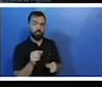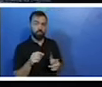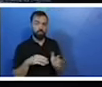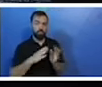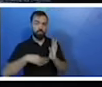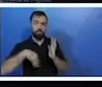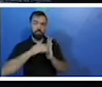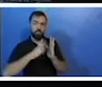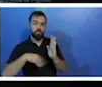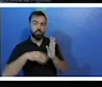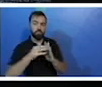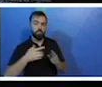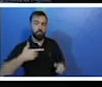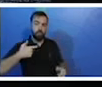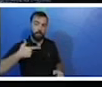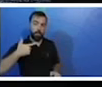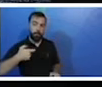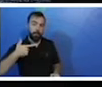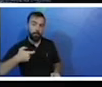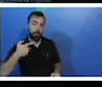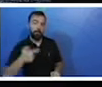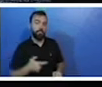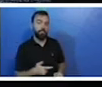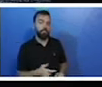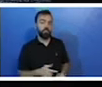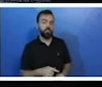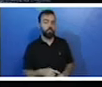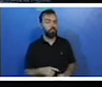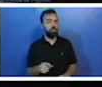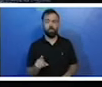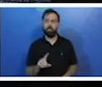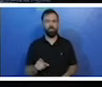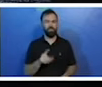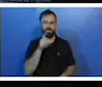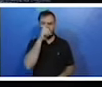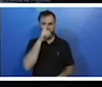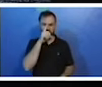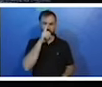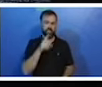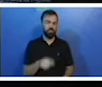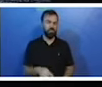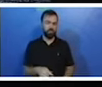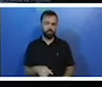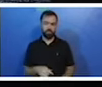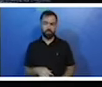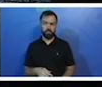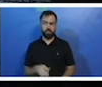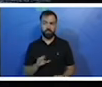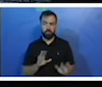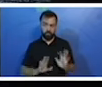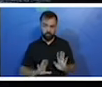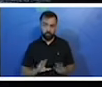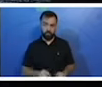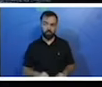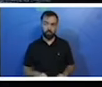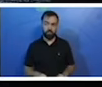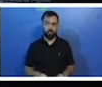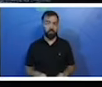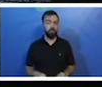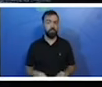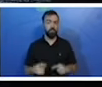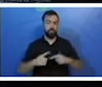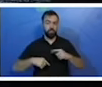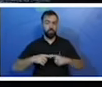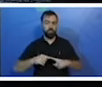que não são nocivas, né, para as pessoas, porém, eles usam alguns